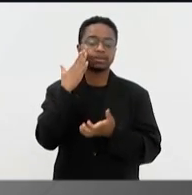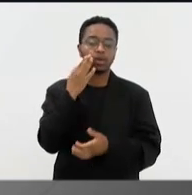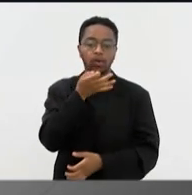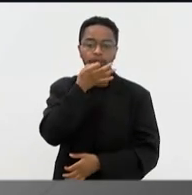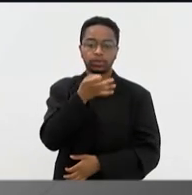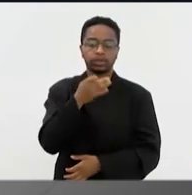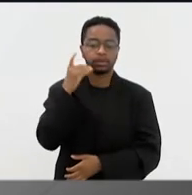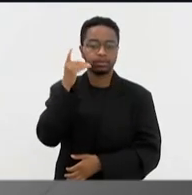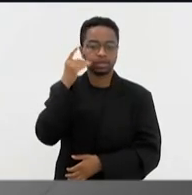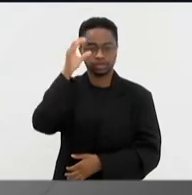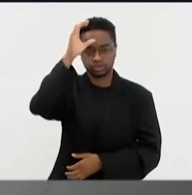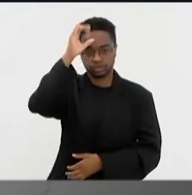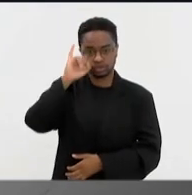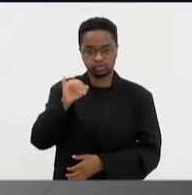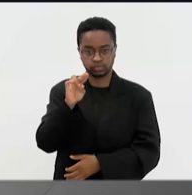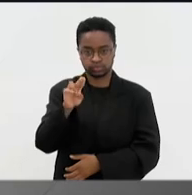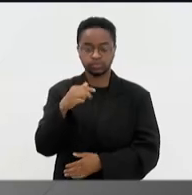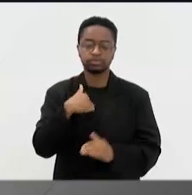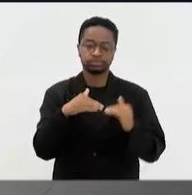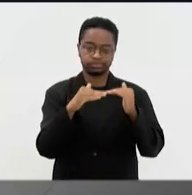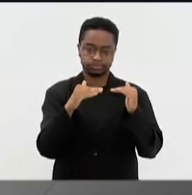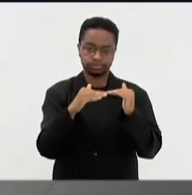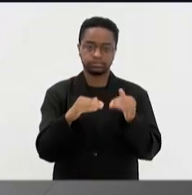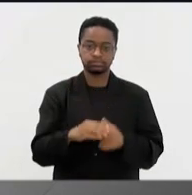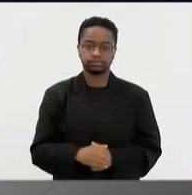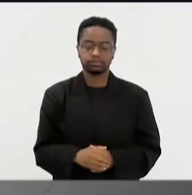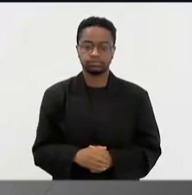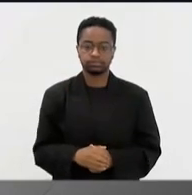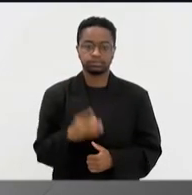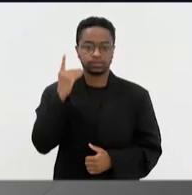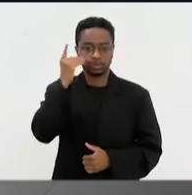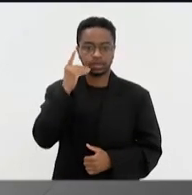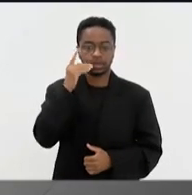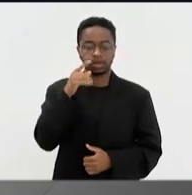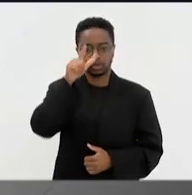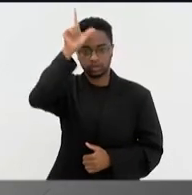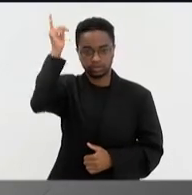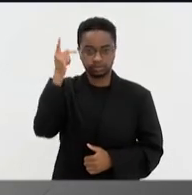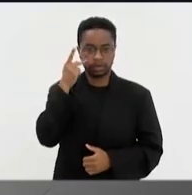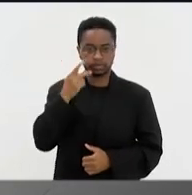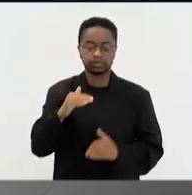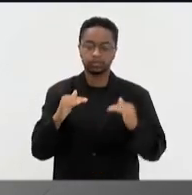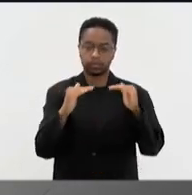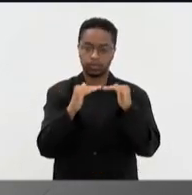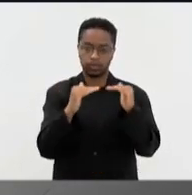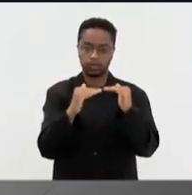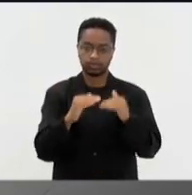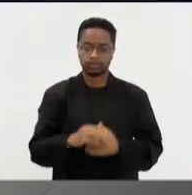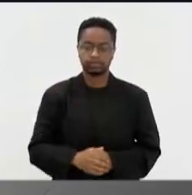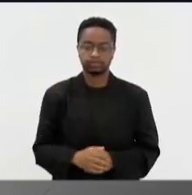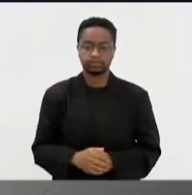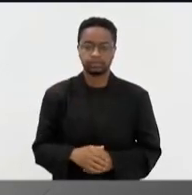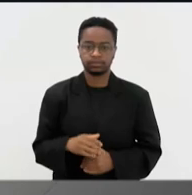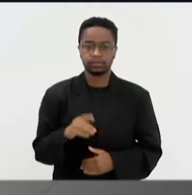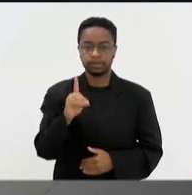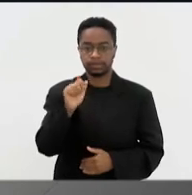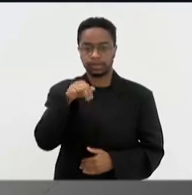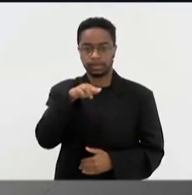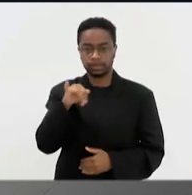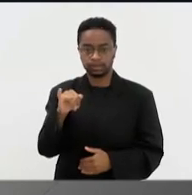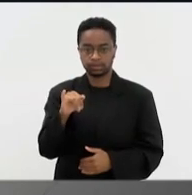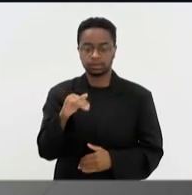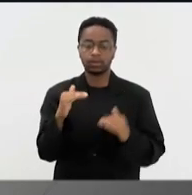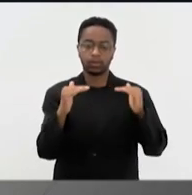deputada Tia Ju? Favoravelmente. Como vota o deputado Luiz Paulo? Favorável. Como vota a deputada